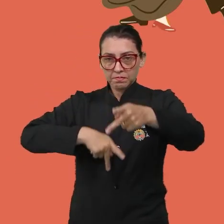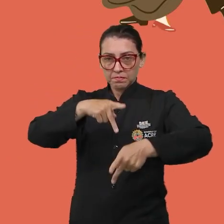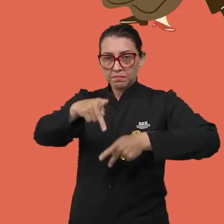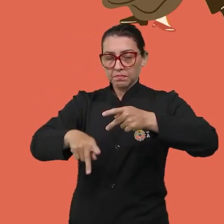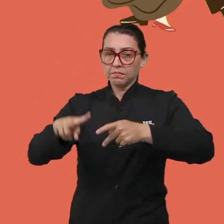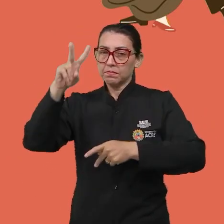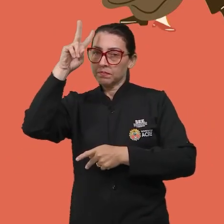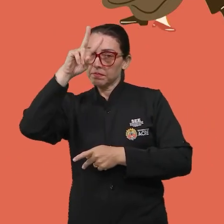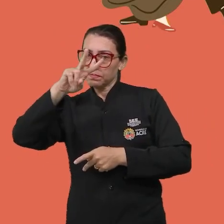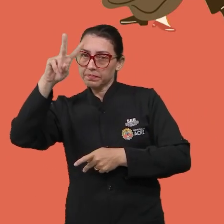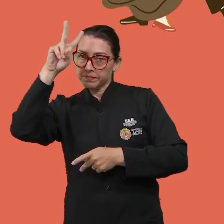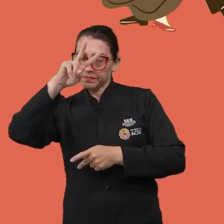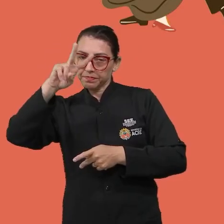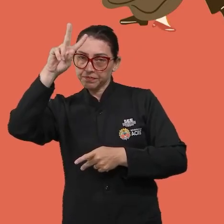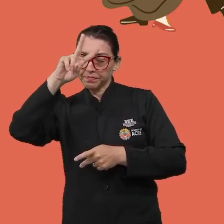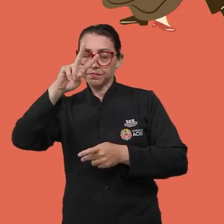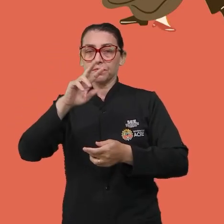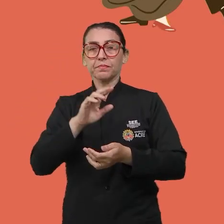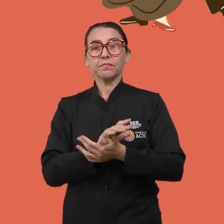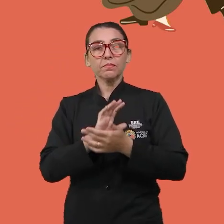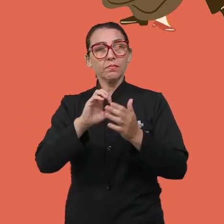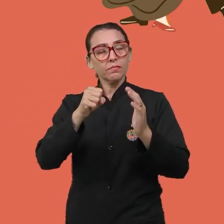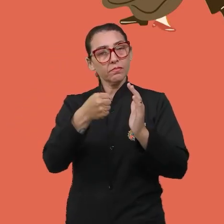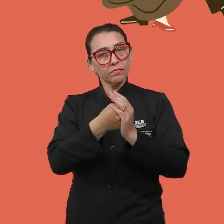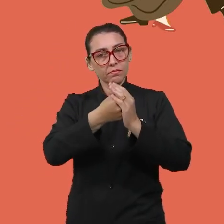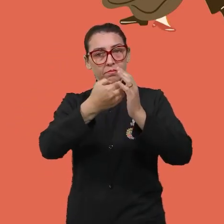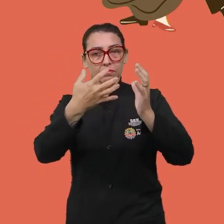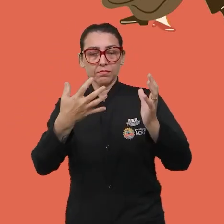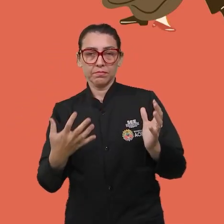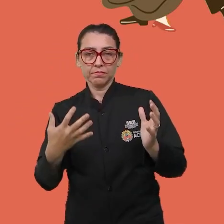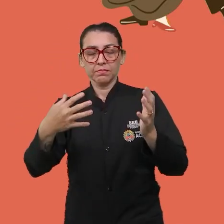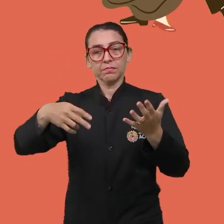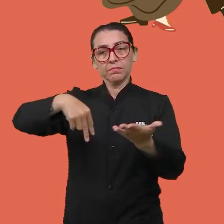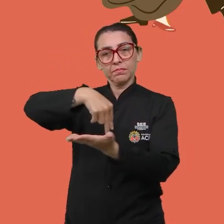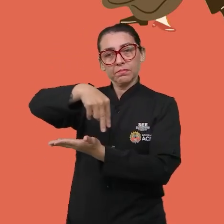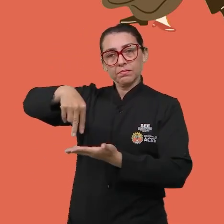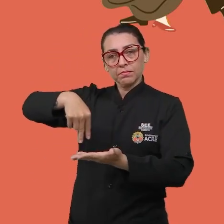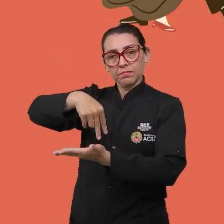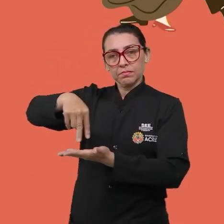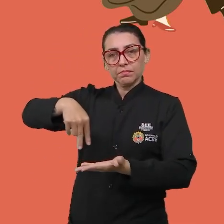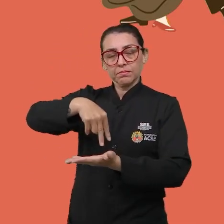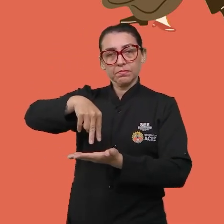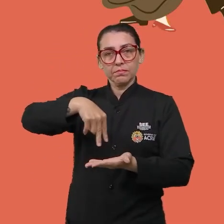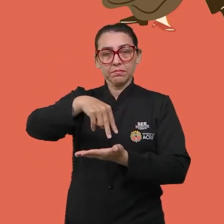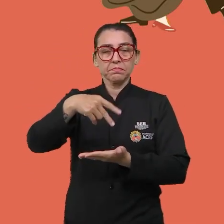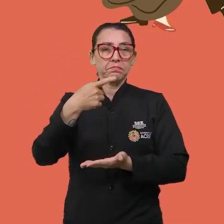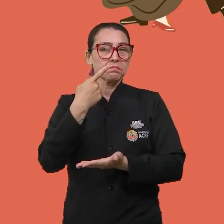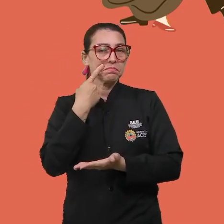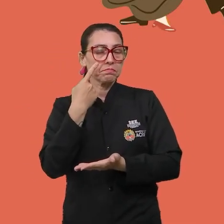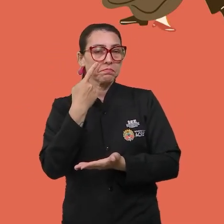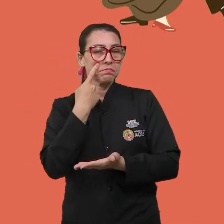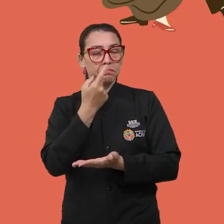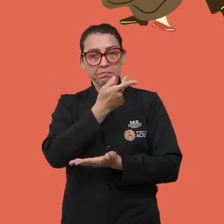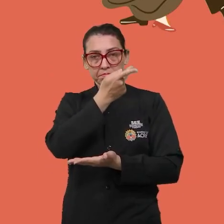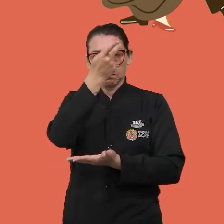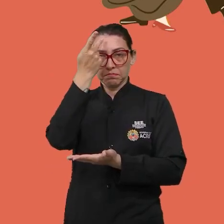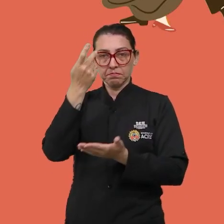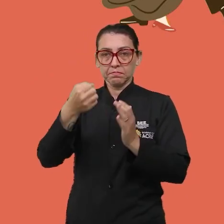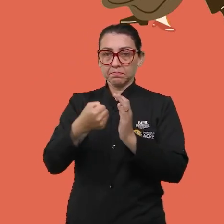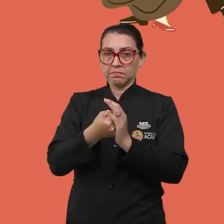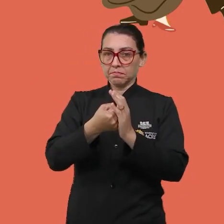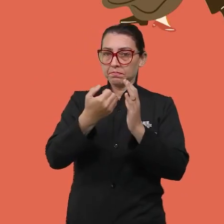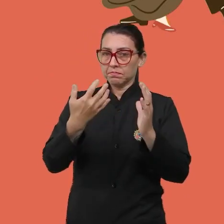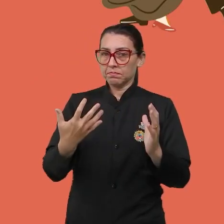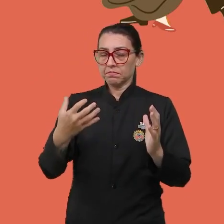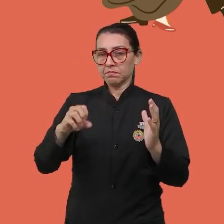vocês. Essa característica, né, da dança, quando a gente vê as pessoas